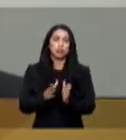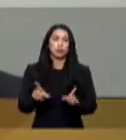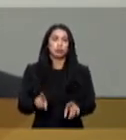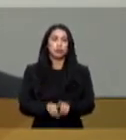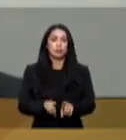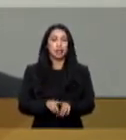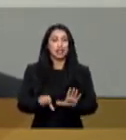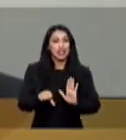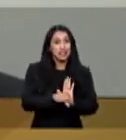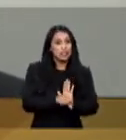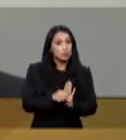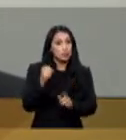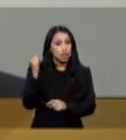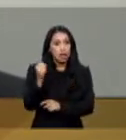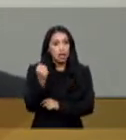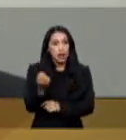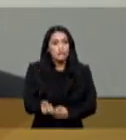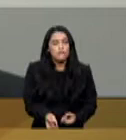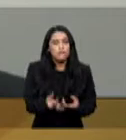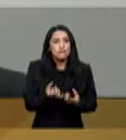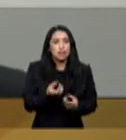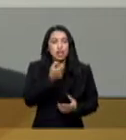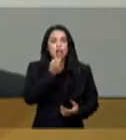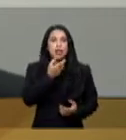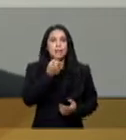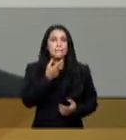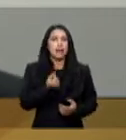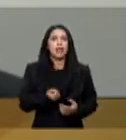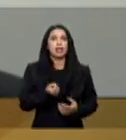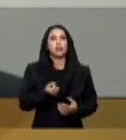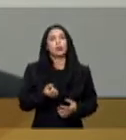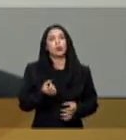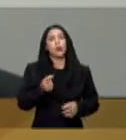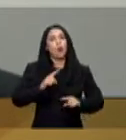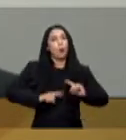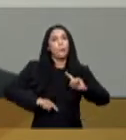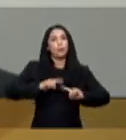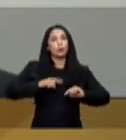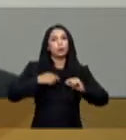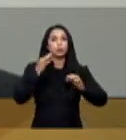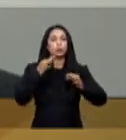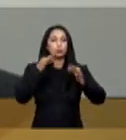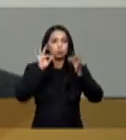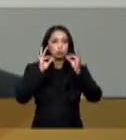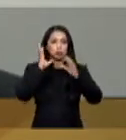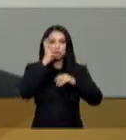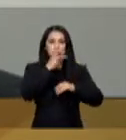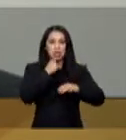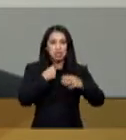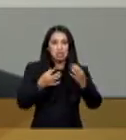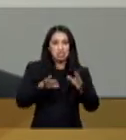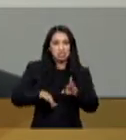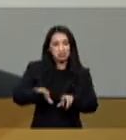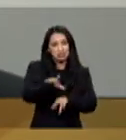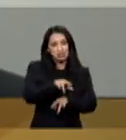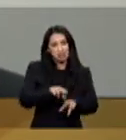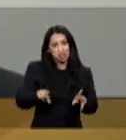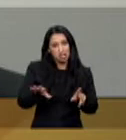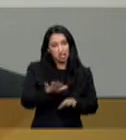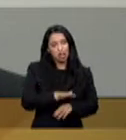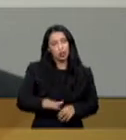crime hediondo o fato de vender medicamento, cosmético ou saneante sem registro no órgão de vigilância